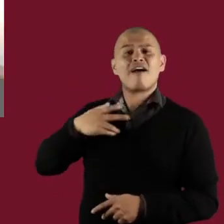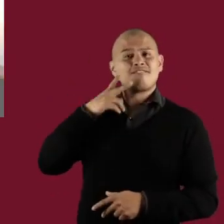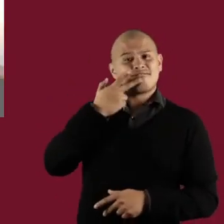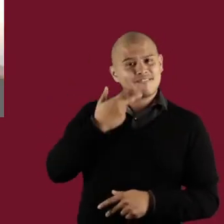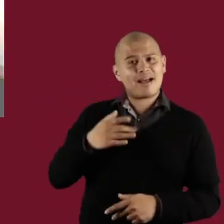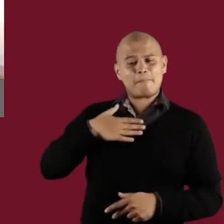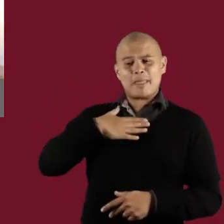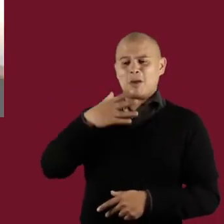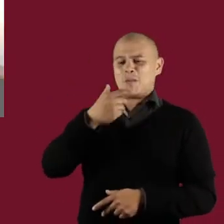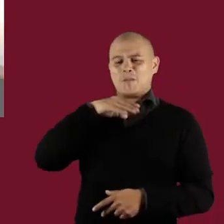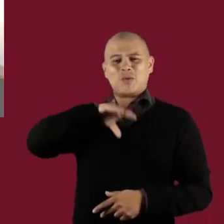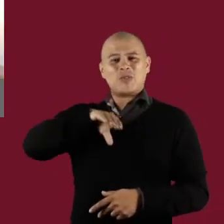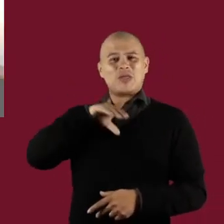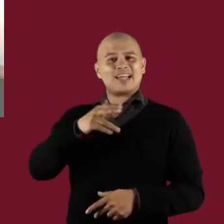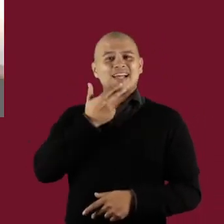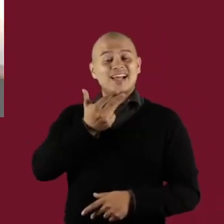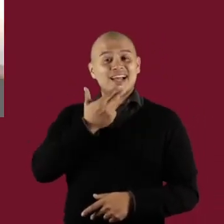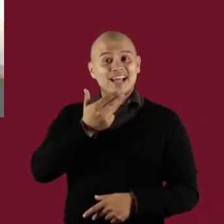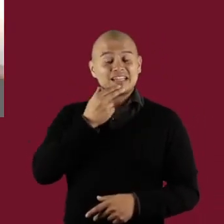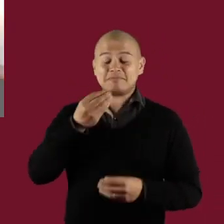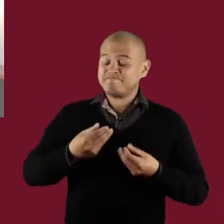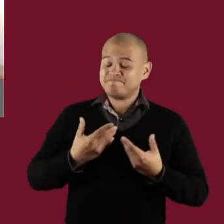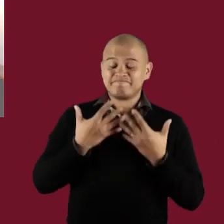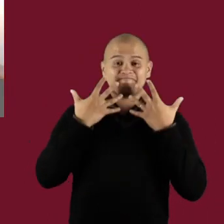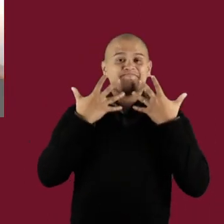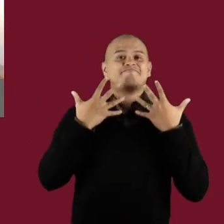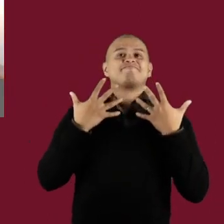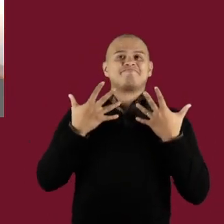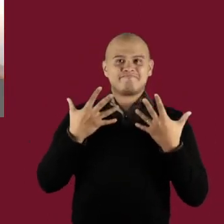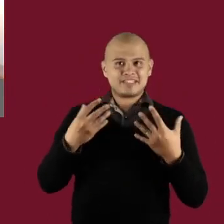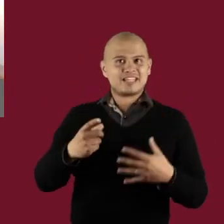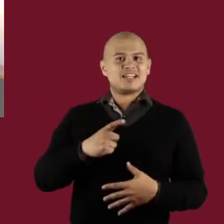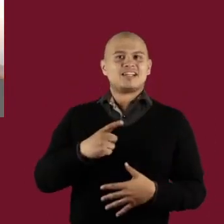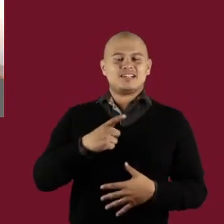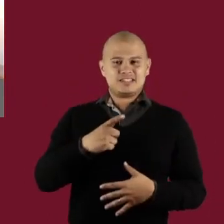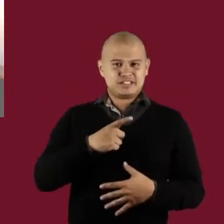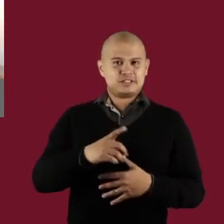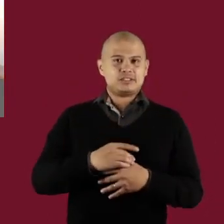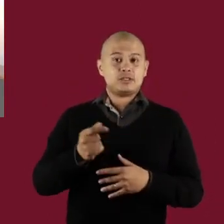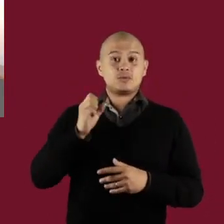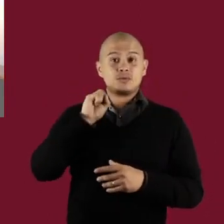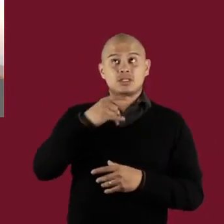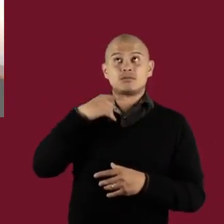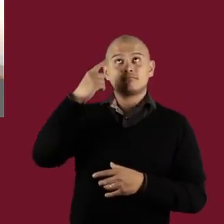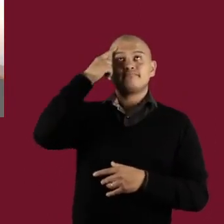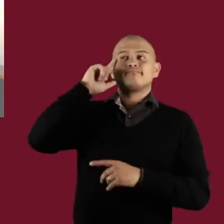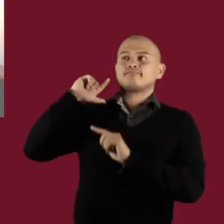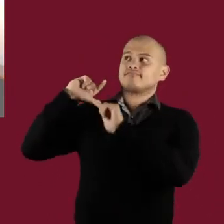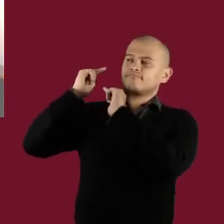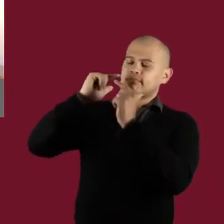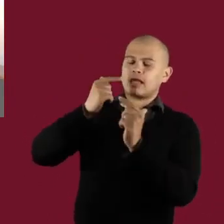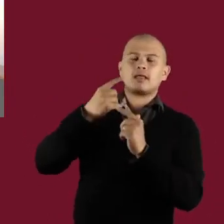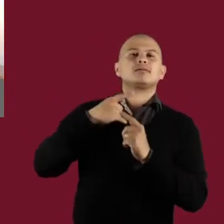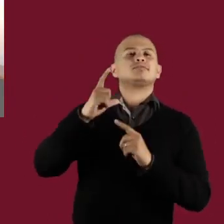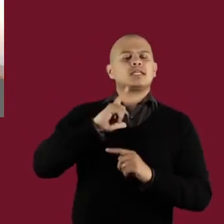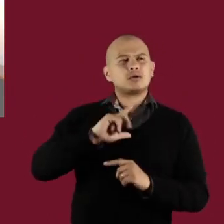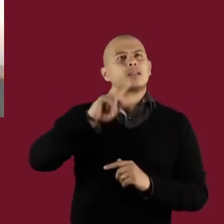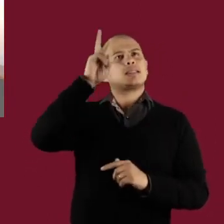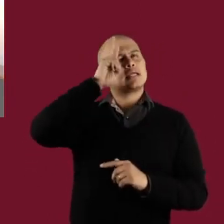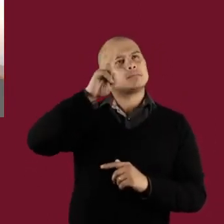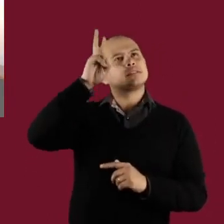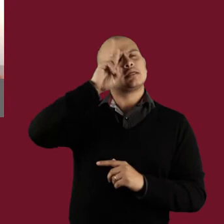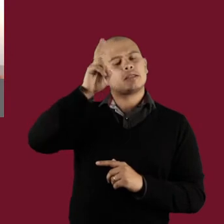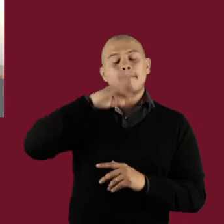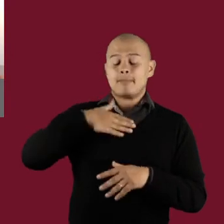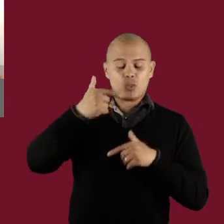na África. Então, essas raízes, elas são bem lembradas todos os dias aqui no nosso trabalho, porque